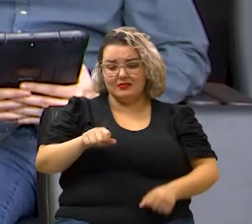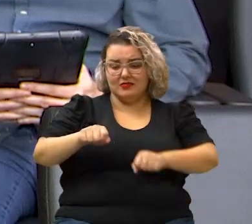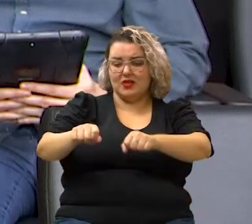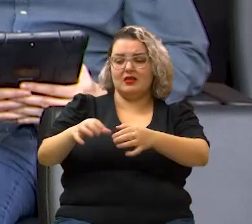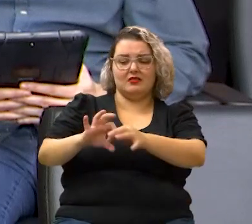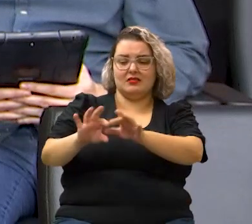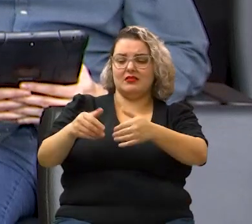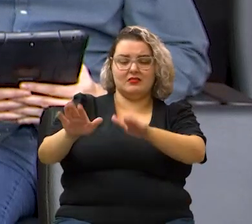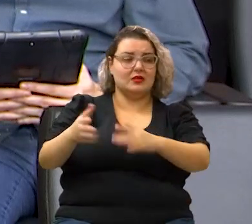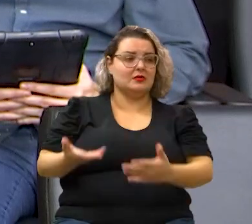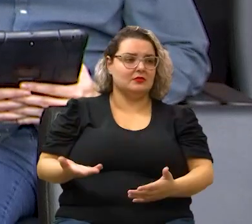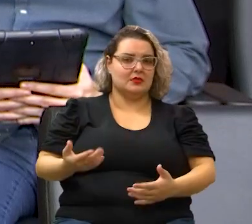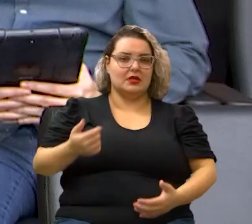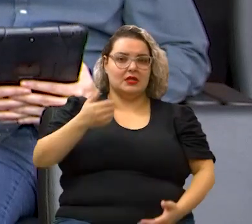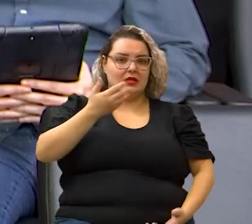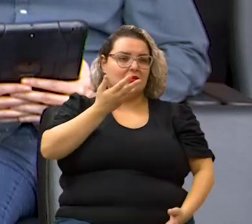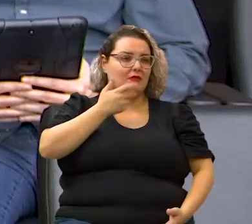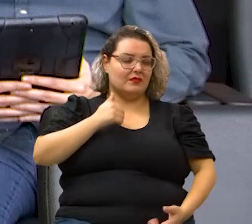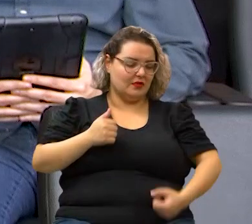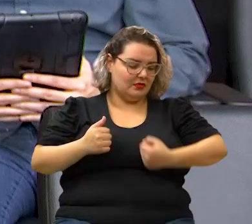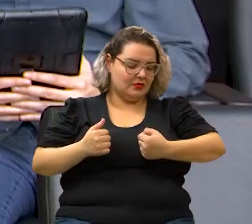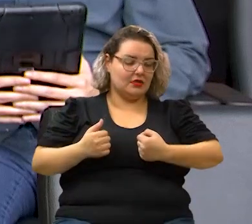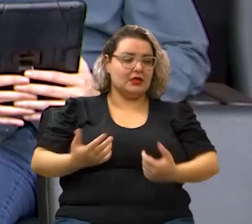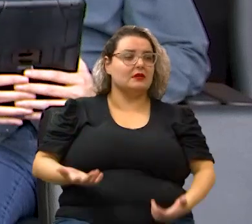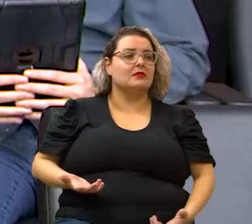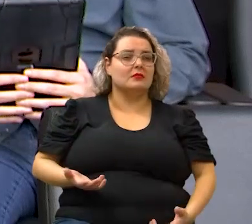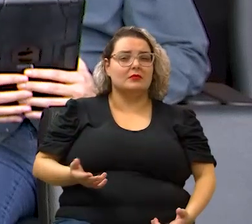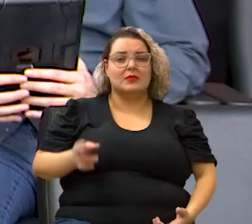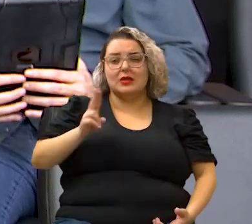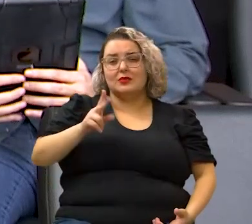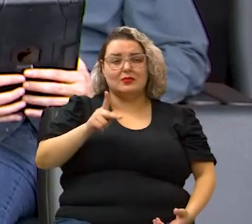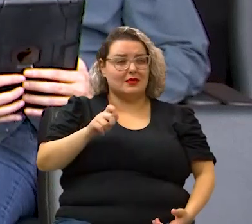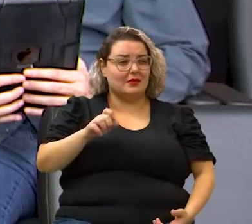ali pessoas em situação de